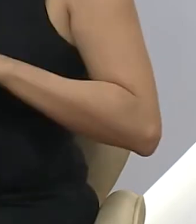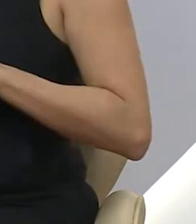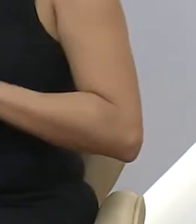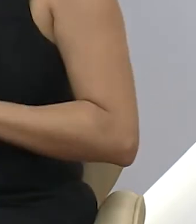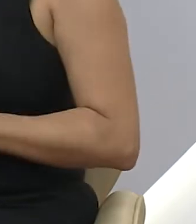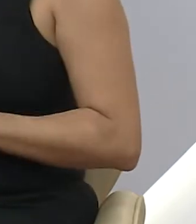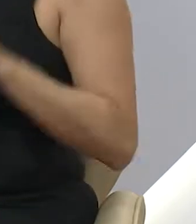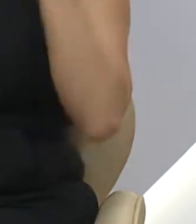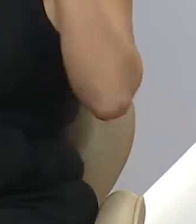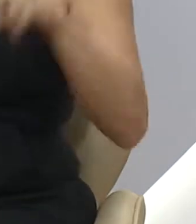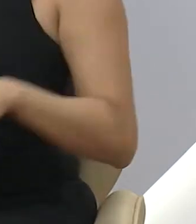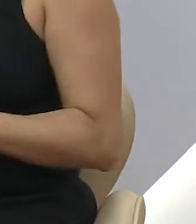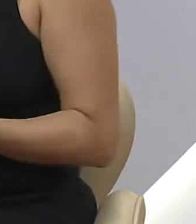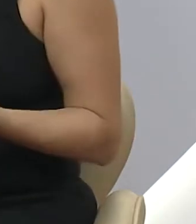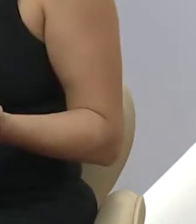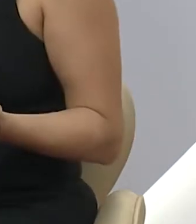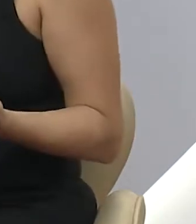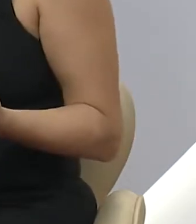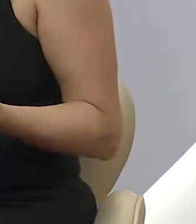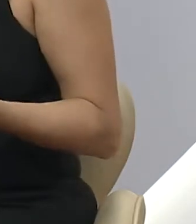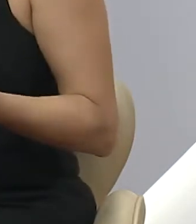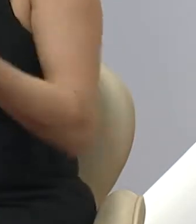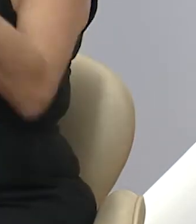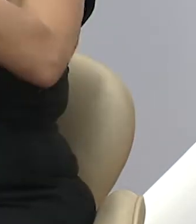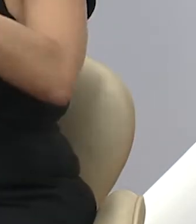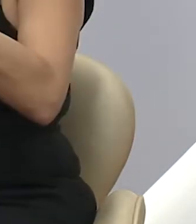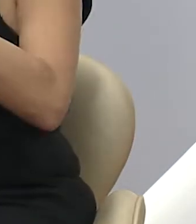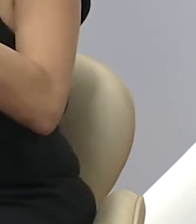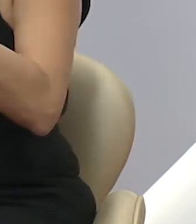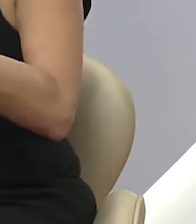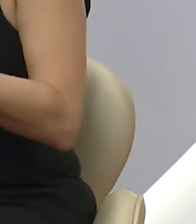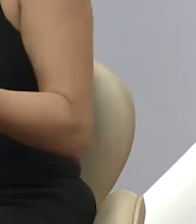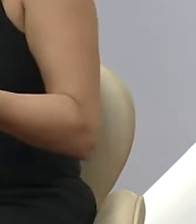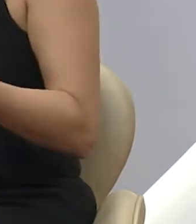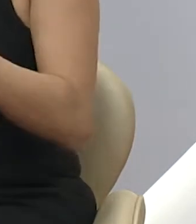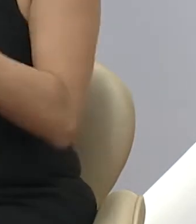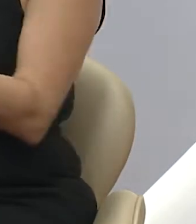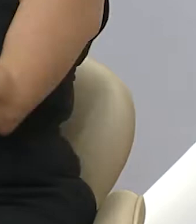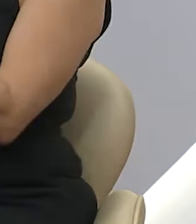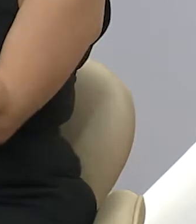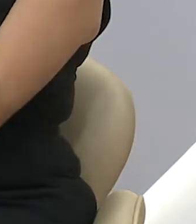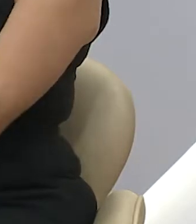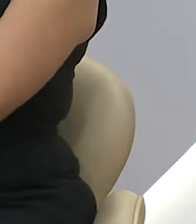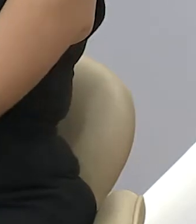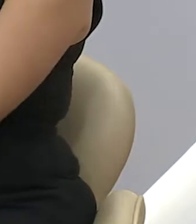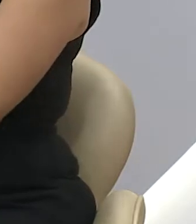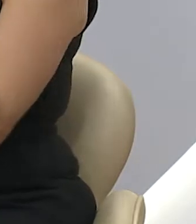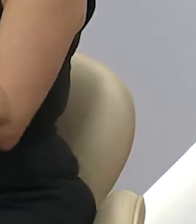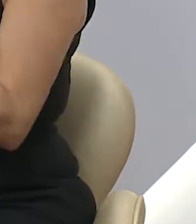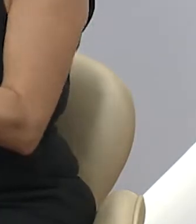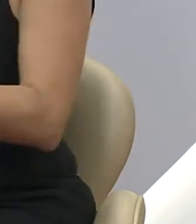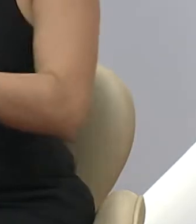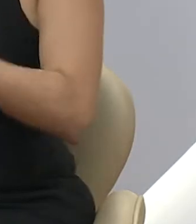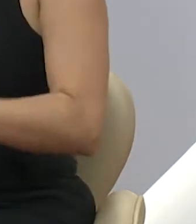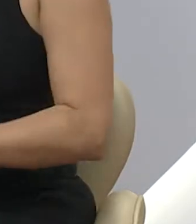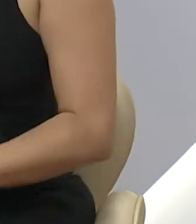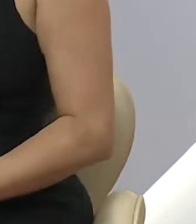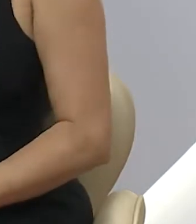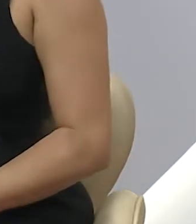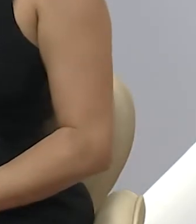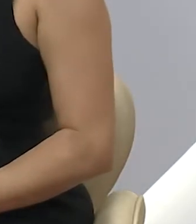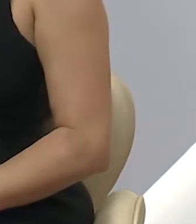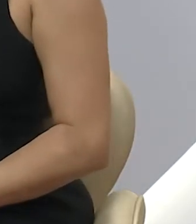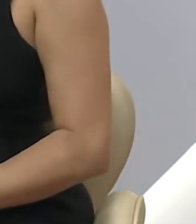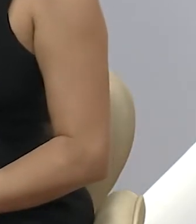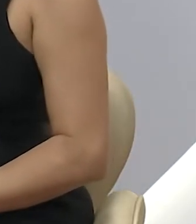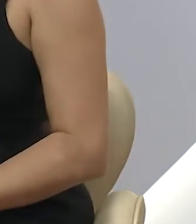uma disciplina nas escolas onde as pessoas ouvintes possam conversar com as pessoas surdas? Né? Isso realmente nós